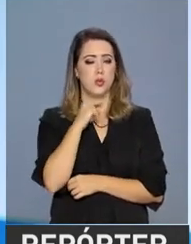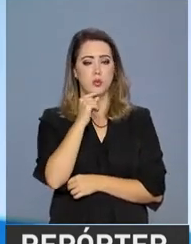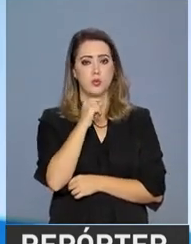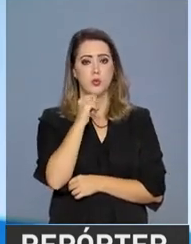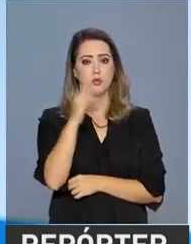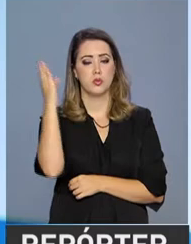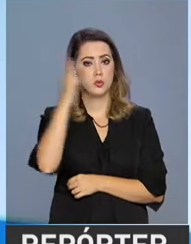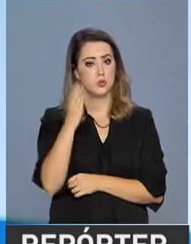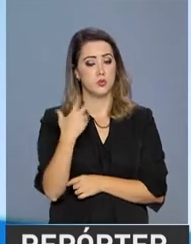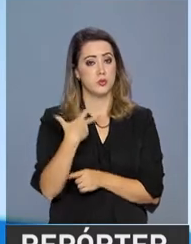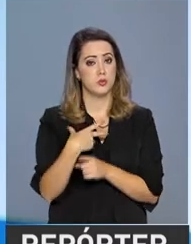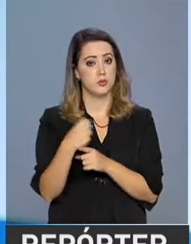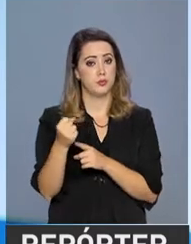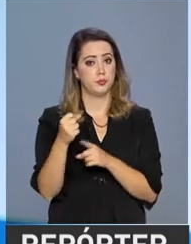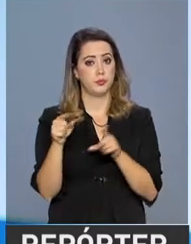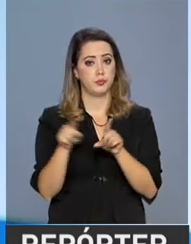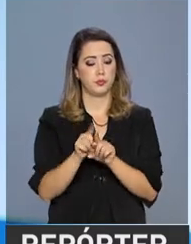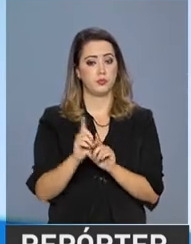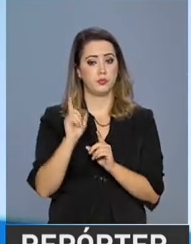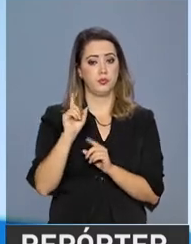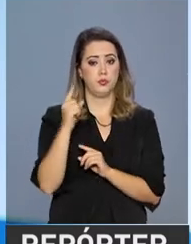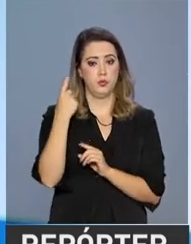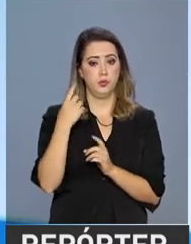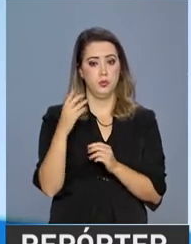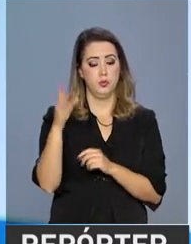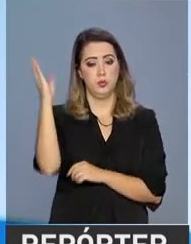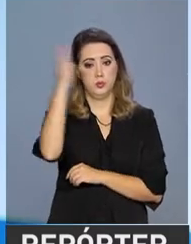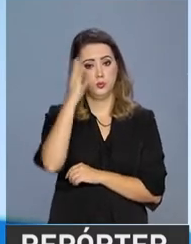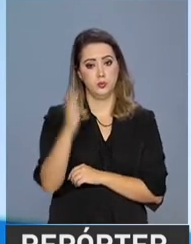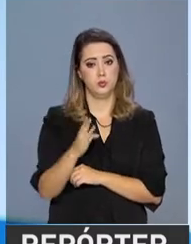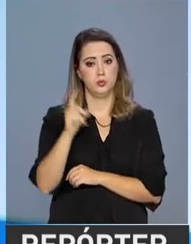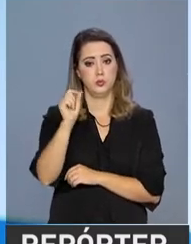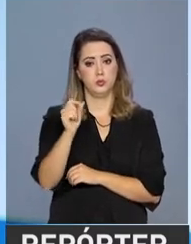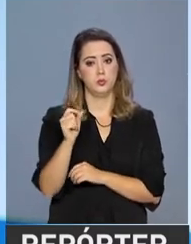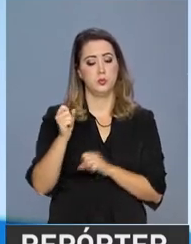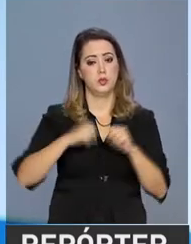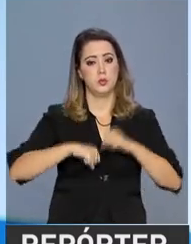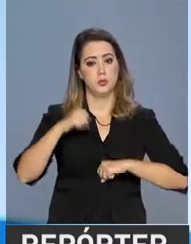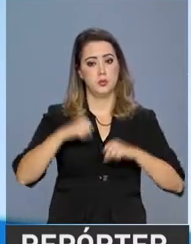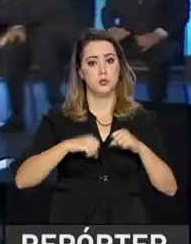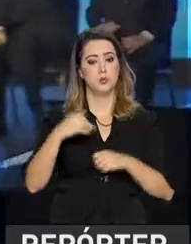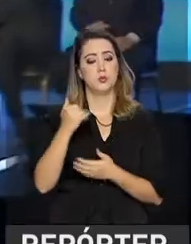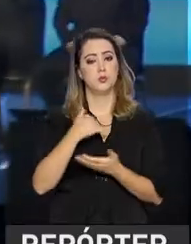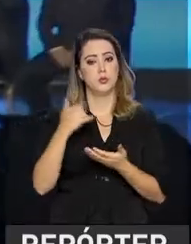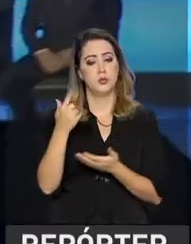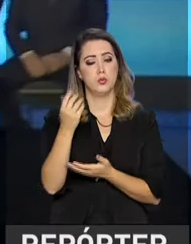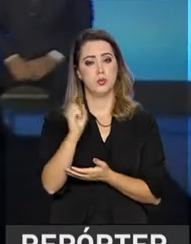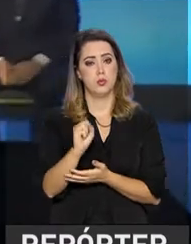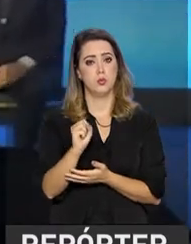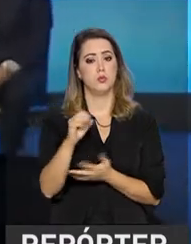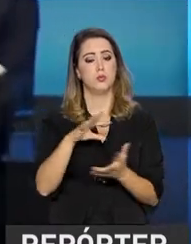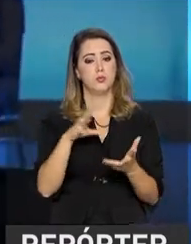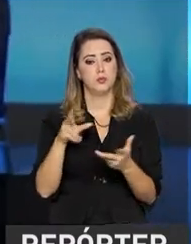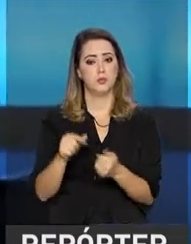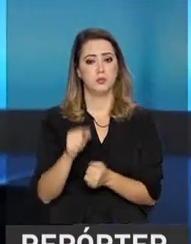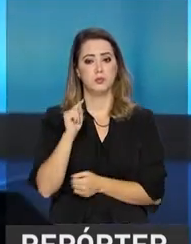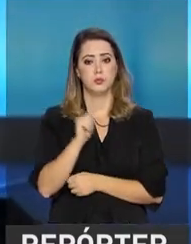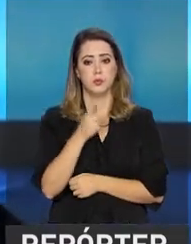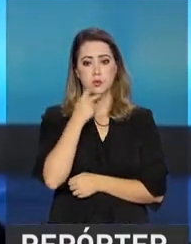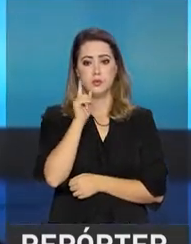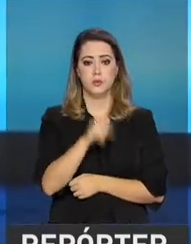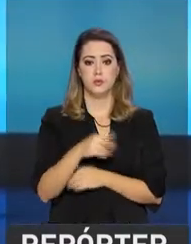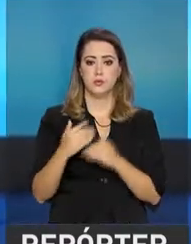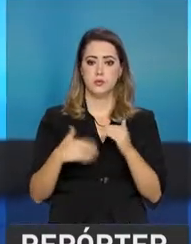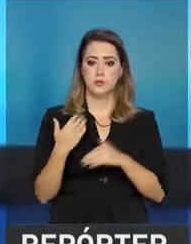brasil vai se tornar um dos grandes players produtores de óleo e gás natural do mundo o presidente michel temer destacou os